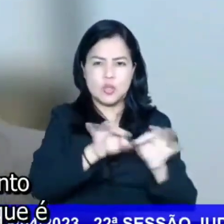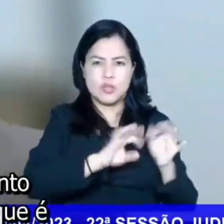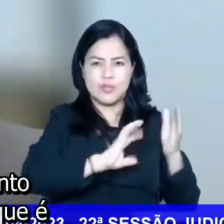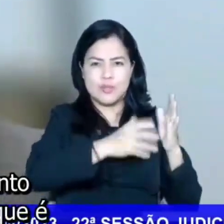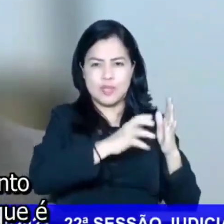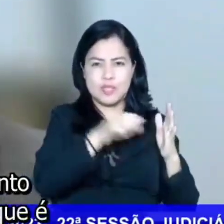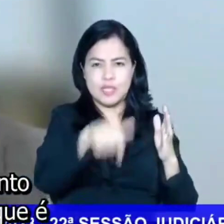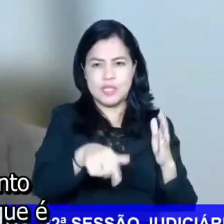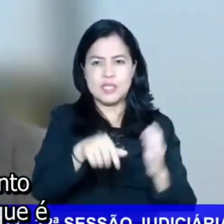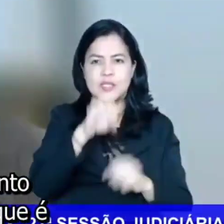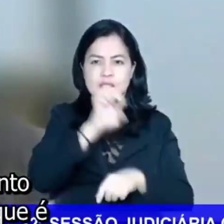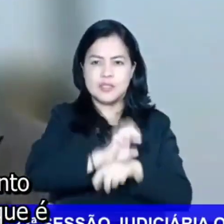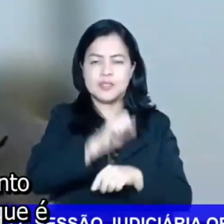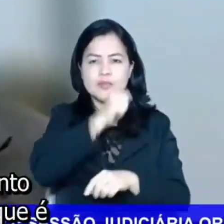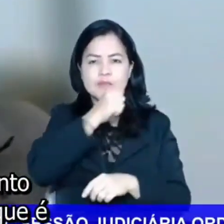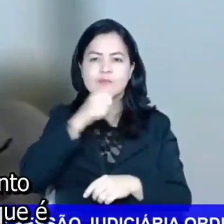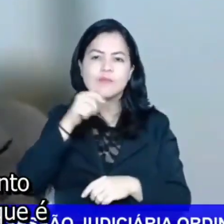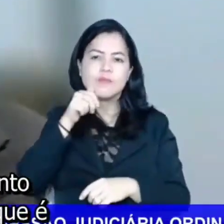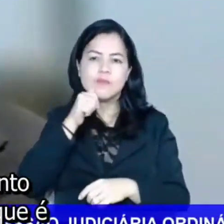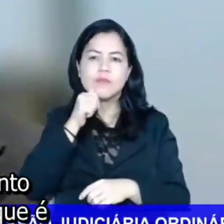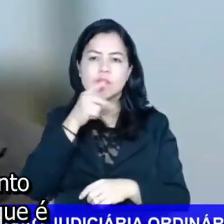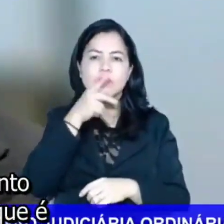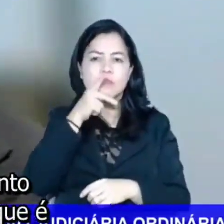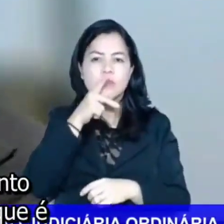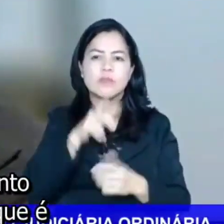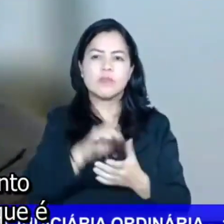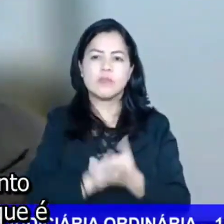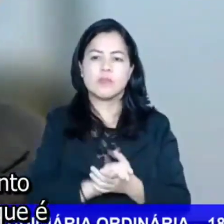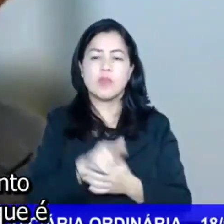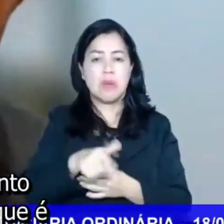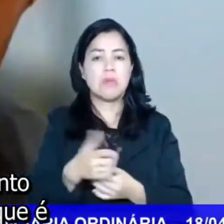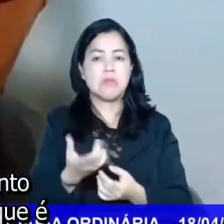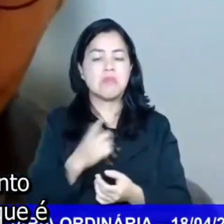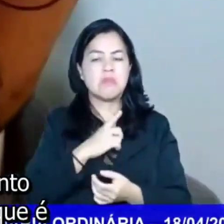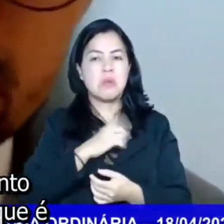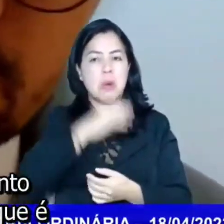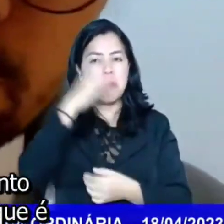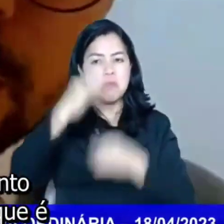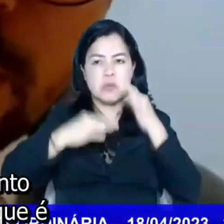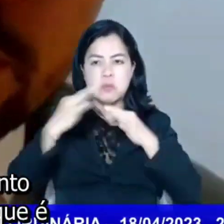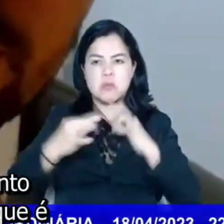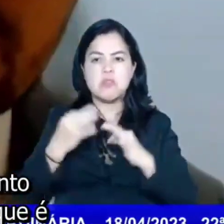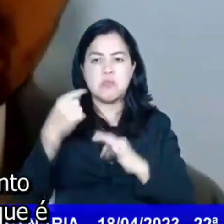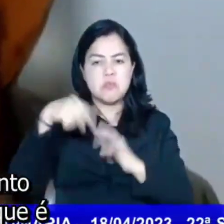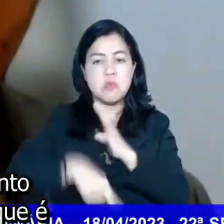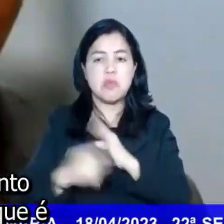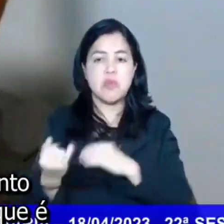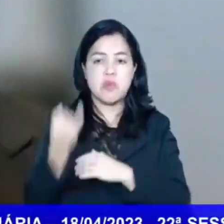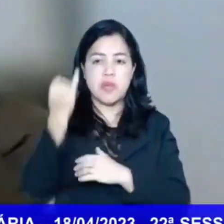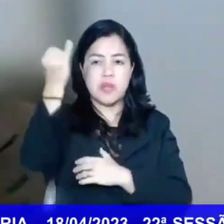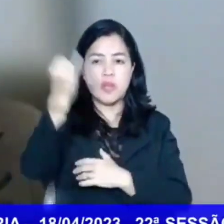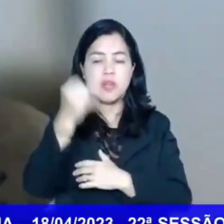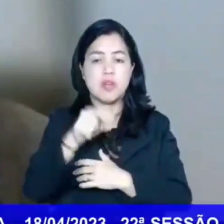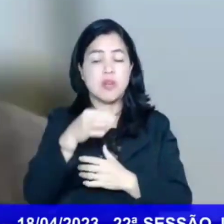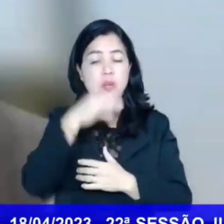no estado do Amapá, ela destaca um ponto extremamente relevante nesse contexto, que